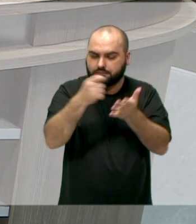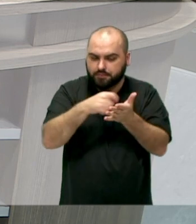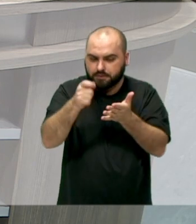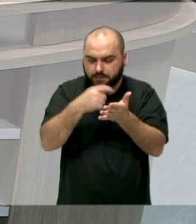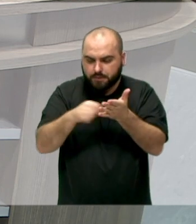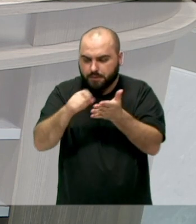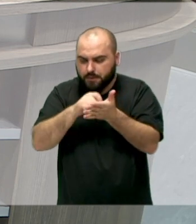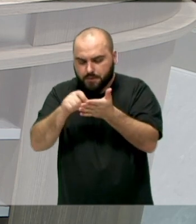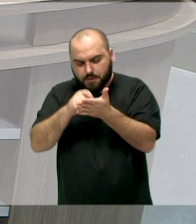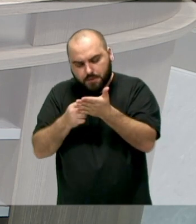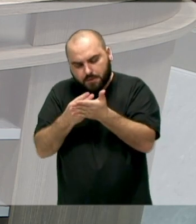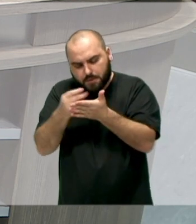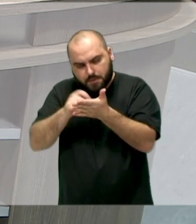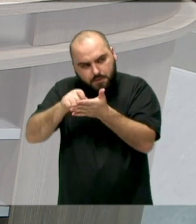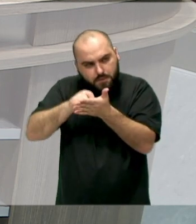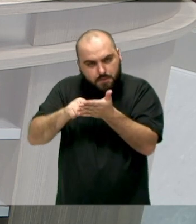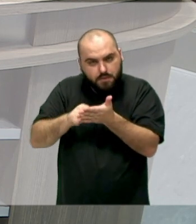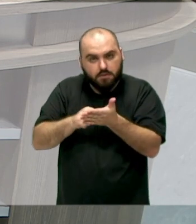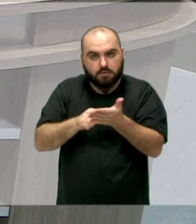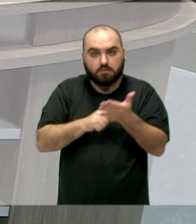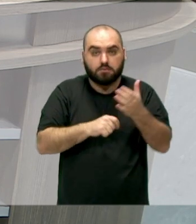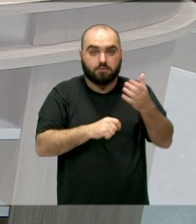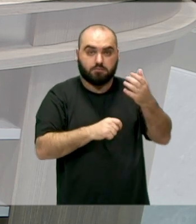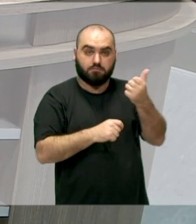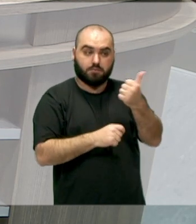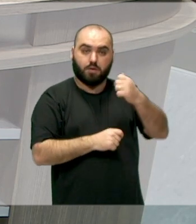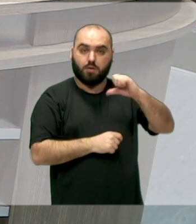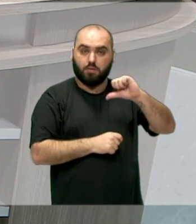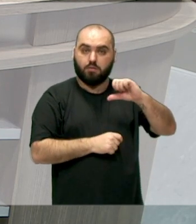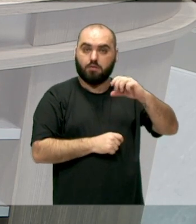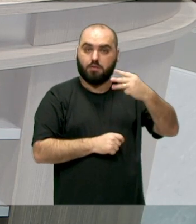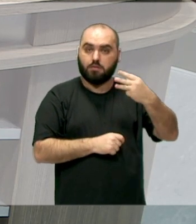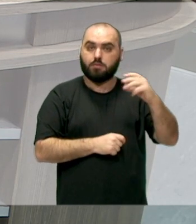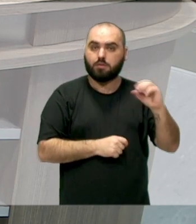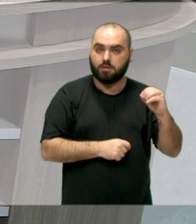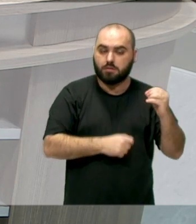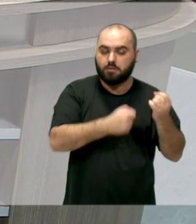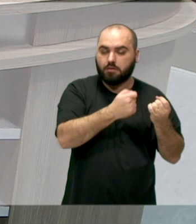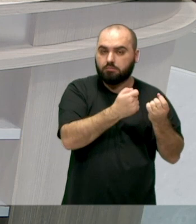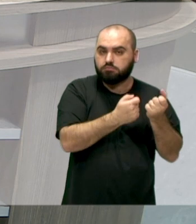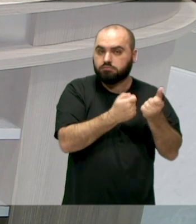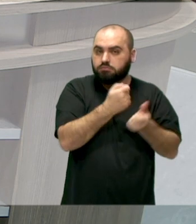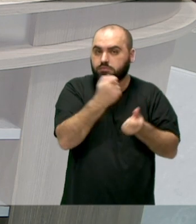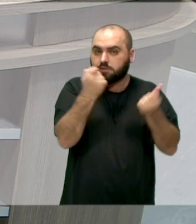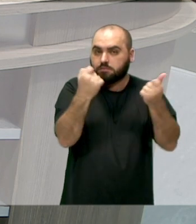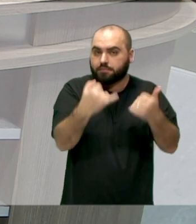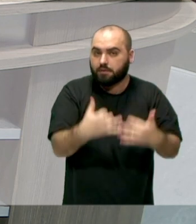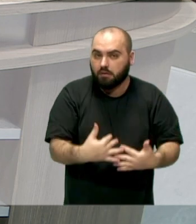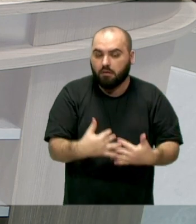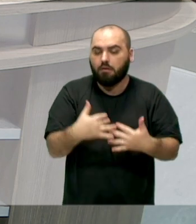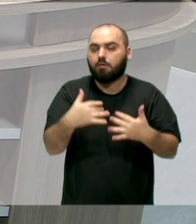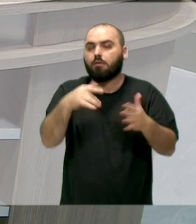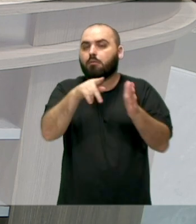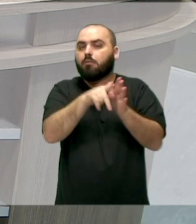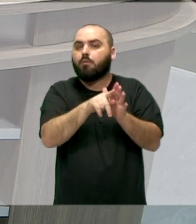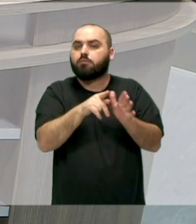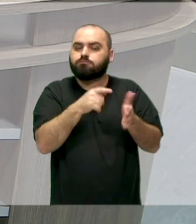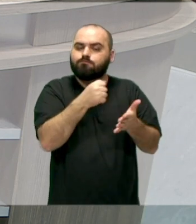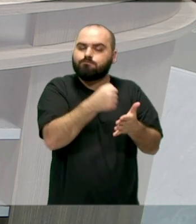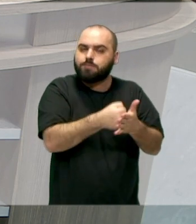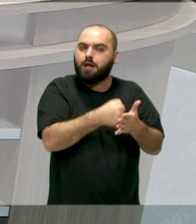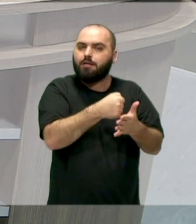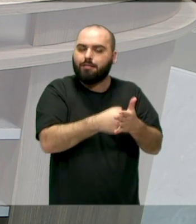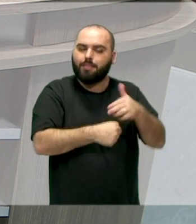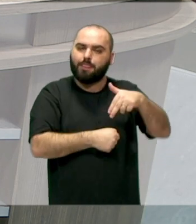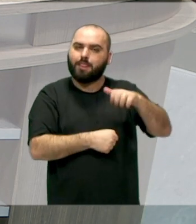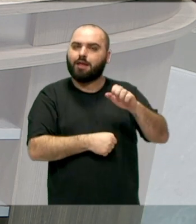a década de 30, contando um pouquinho de como foi a evolução e a paixão do Nene, a dedicação dele por uma vida